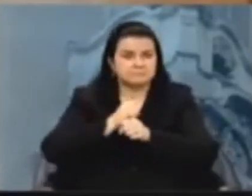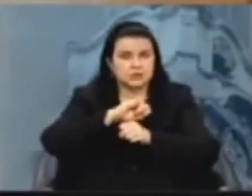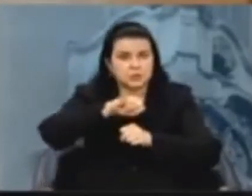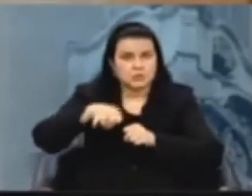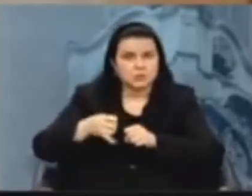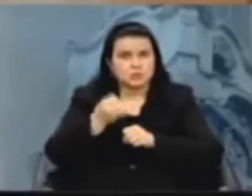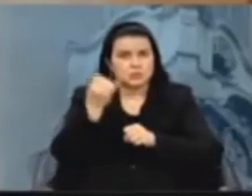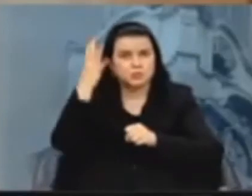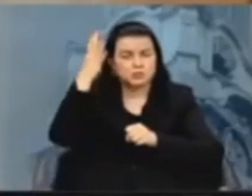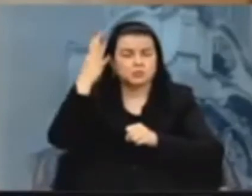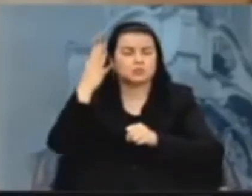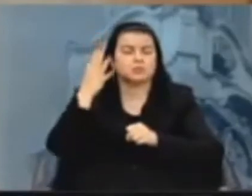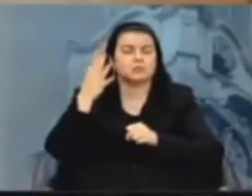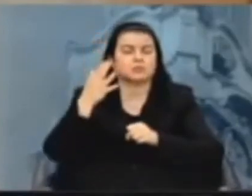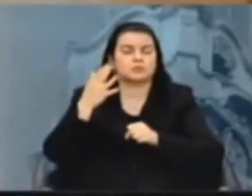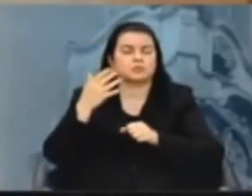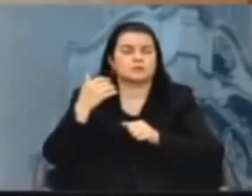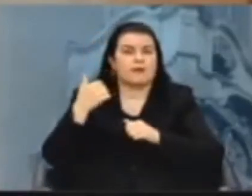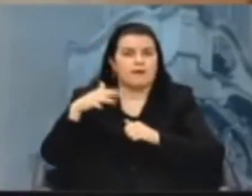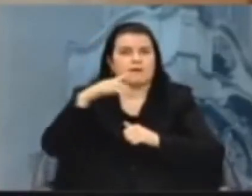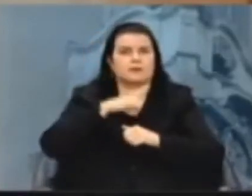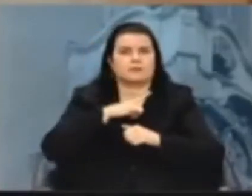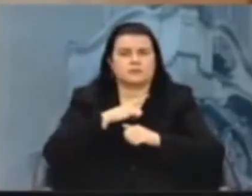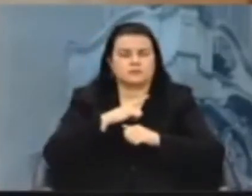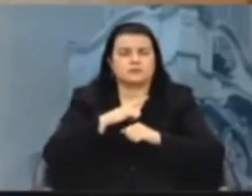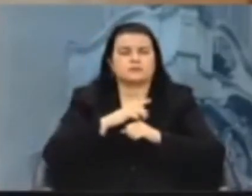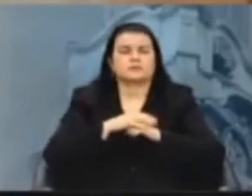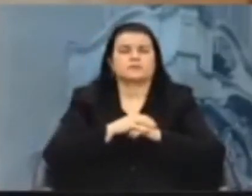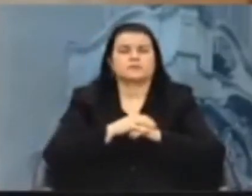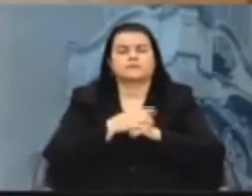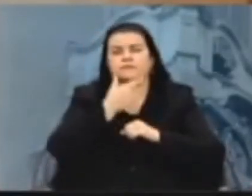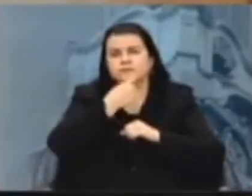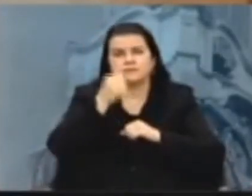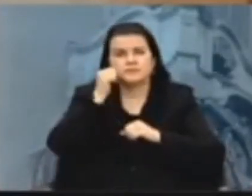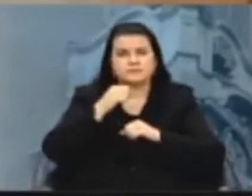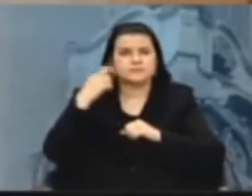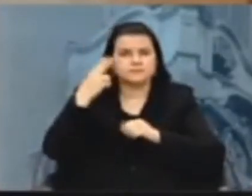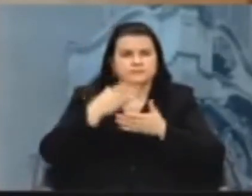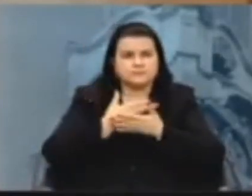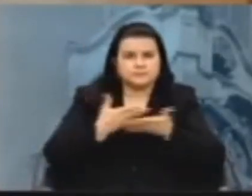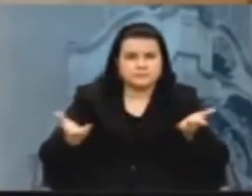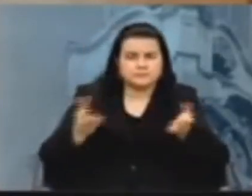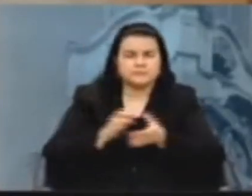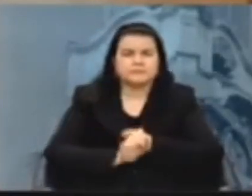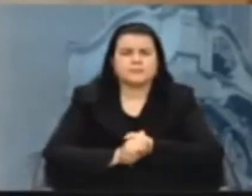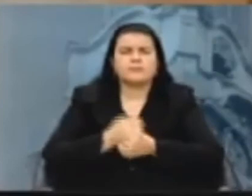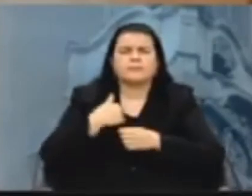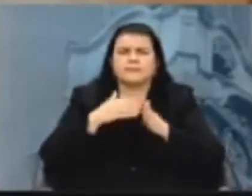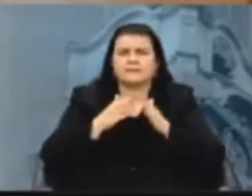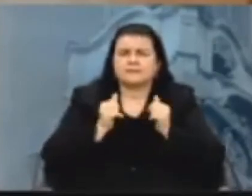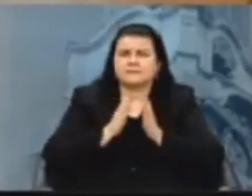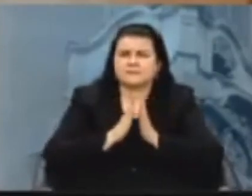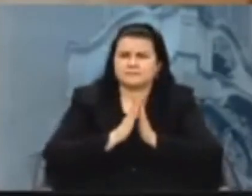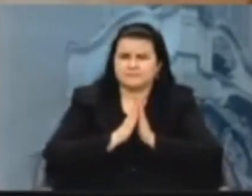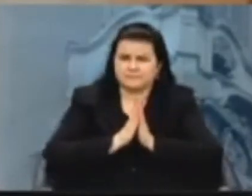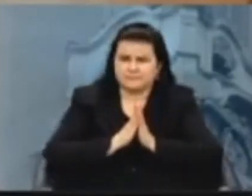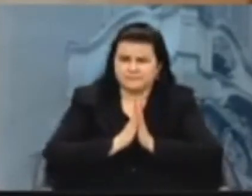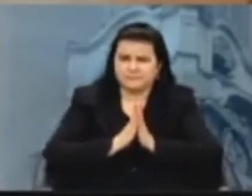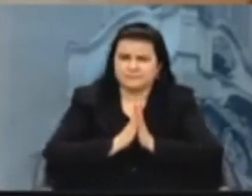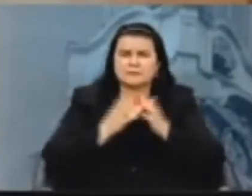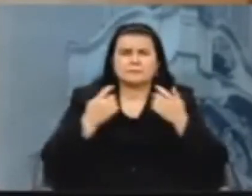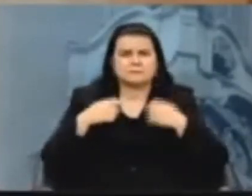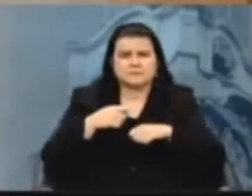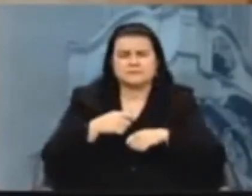encargos da dívida pública. Senhores vereadores, senhoras vereadoras, eu os conclamo a uma luta séria e